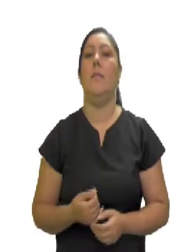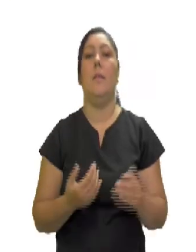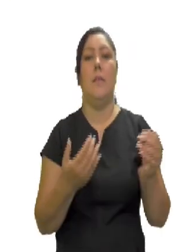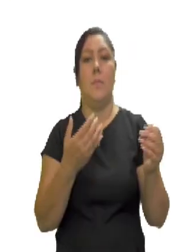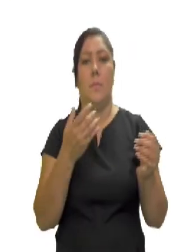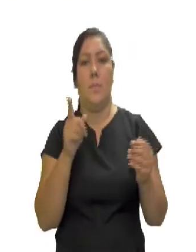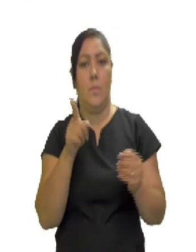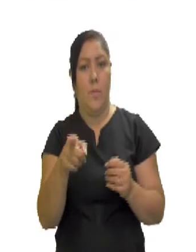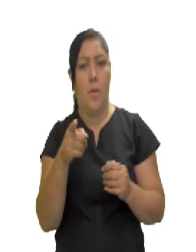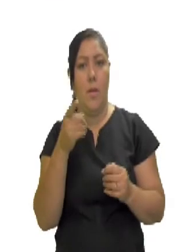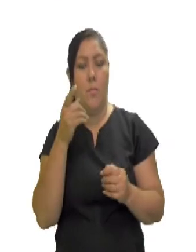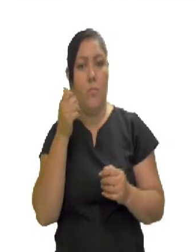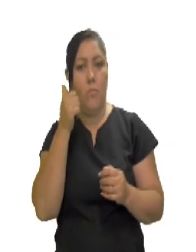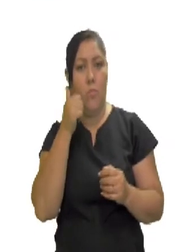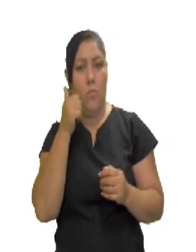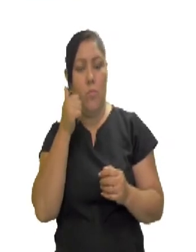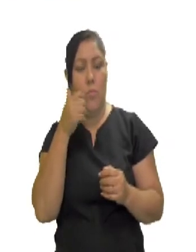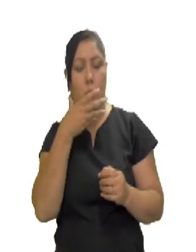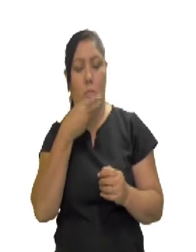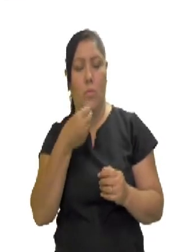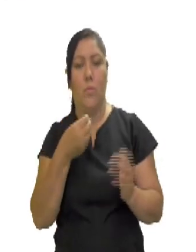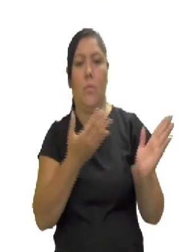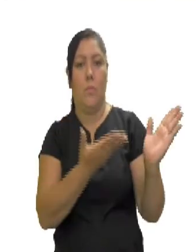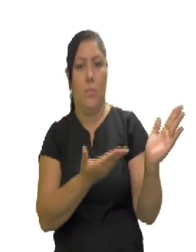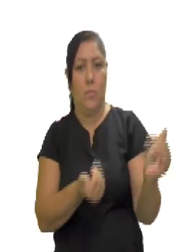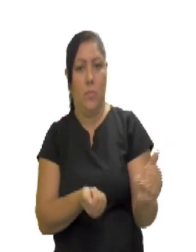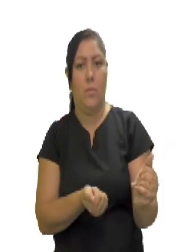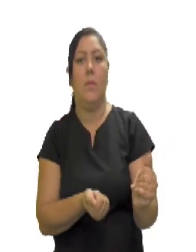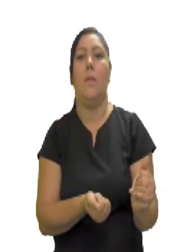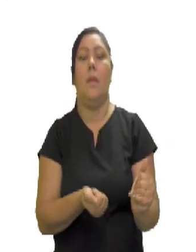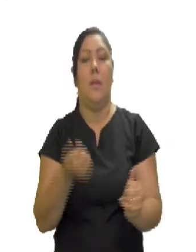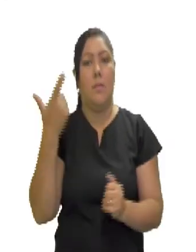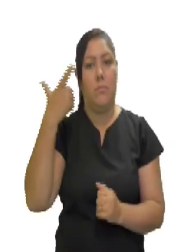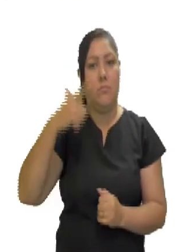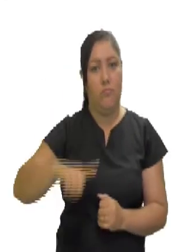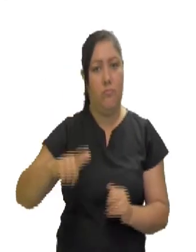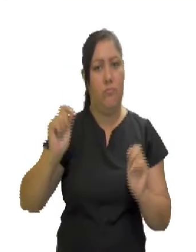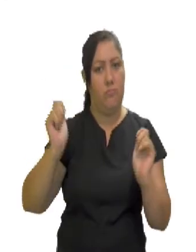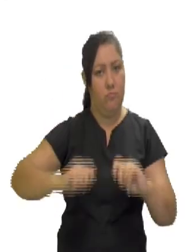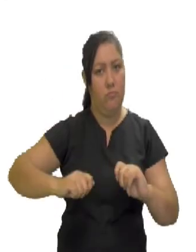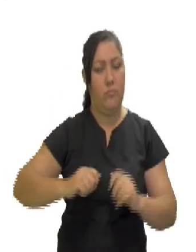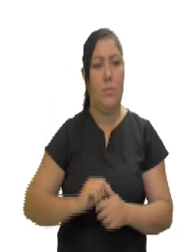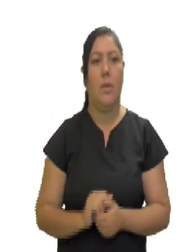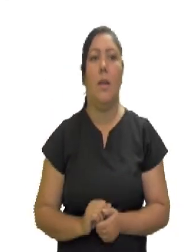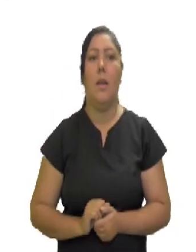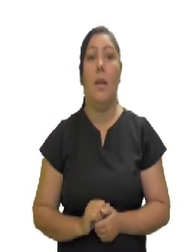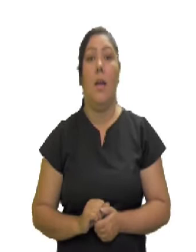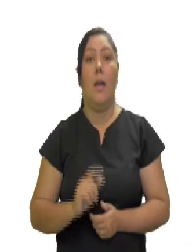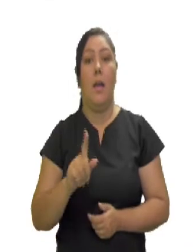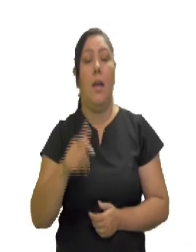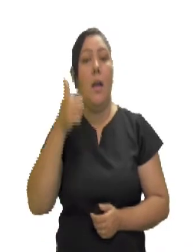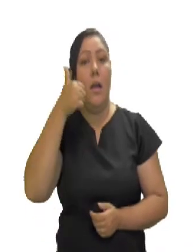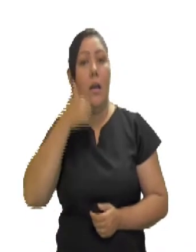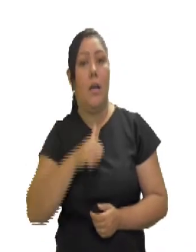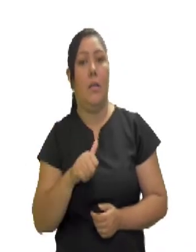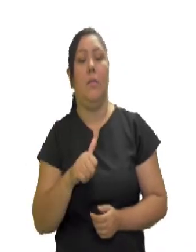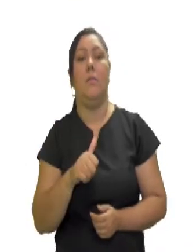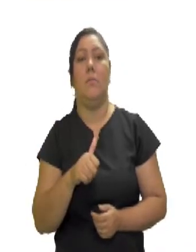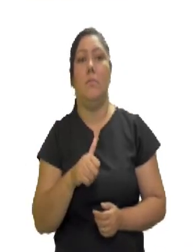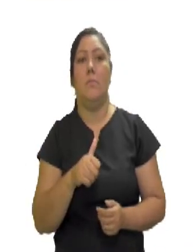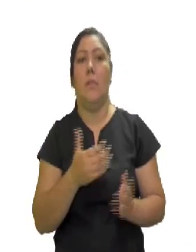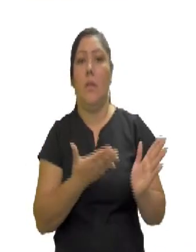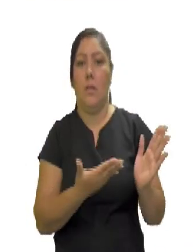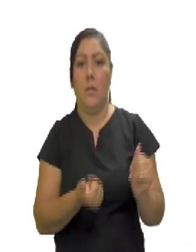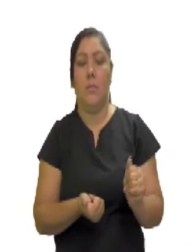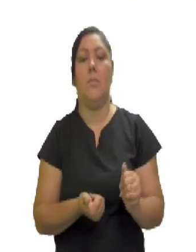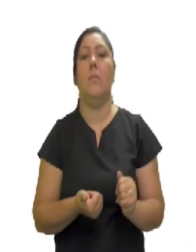competente. Competente, o rapaz. A moça é competente. Nós vimos que, indiferente do